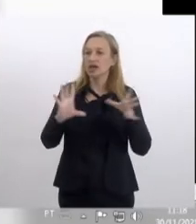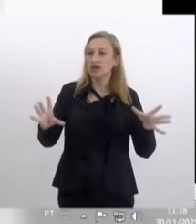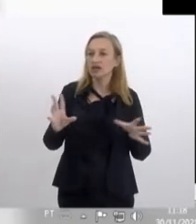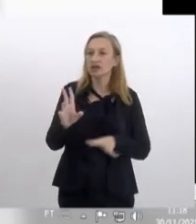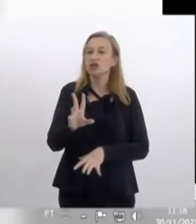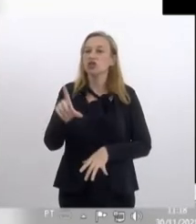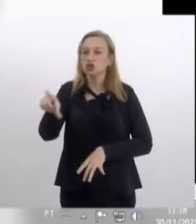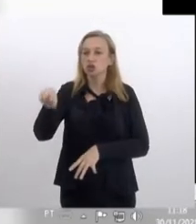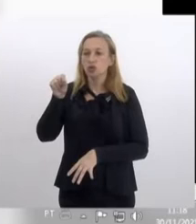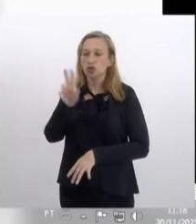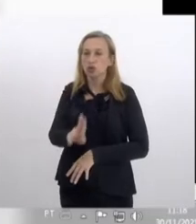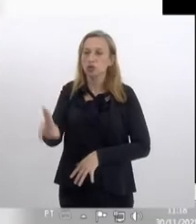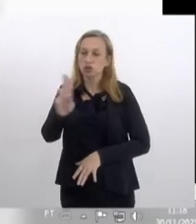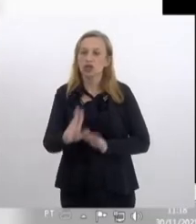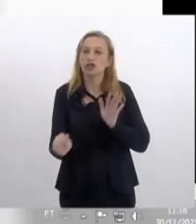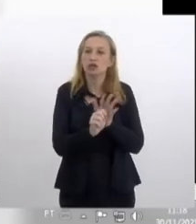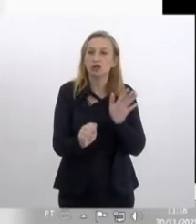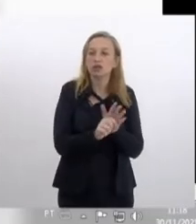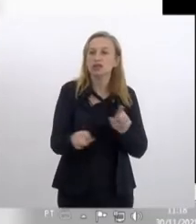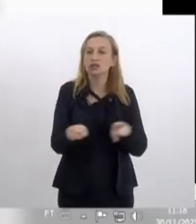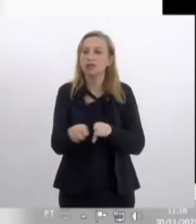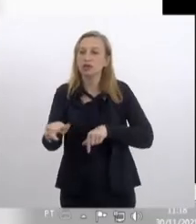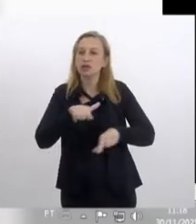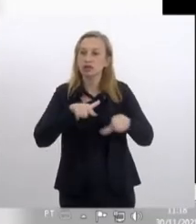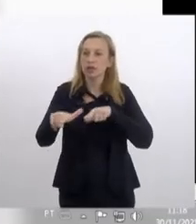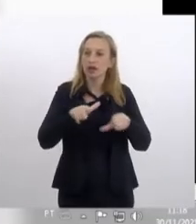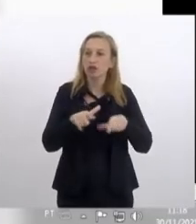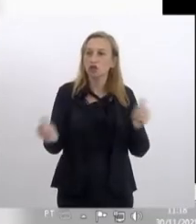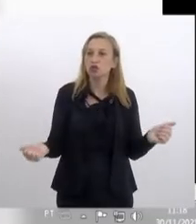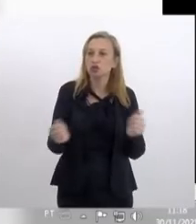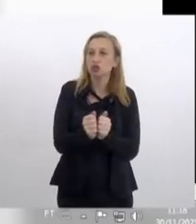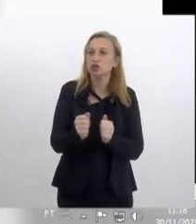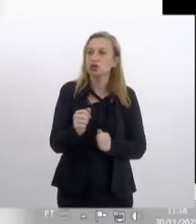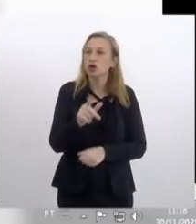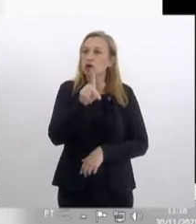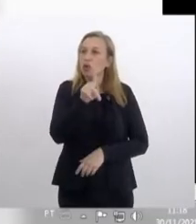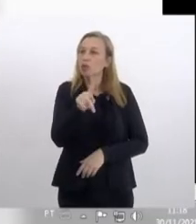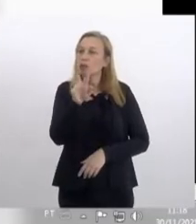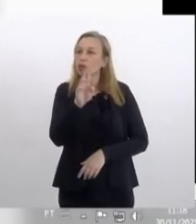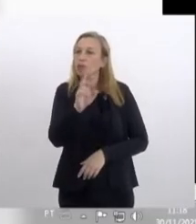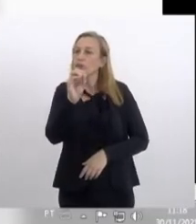drogas. Temos um trabalho também junto ao Profesp, que